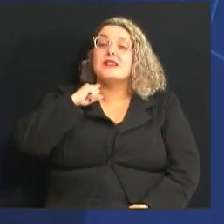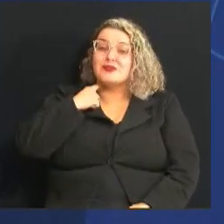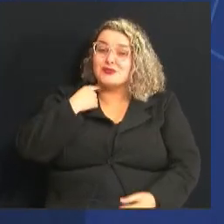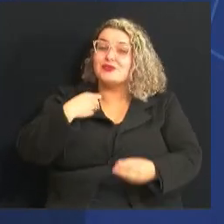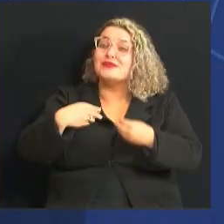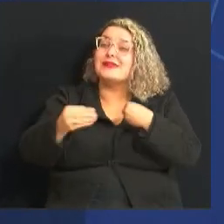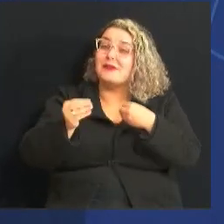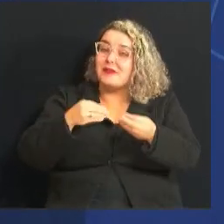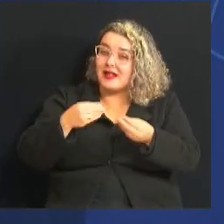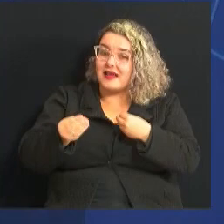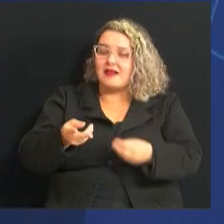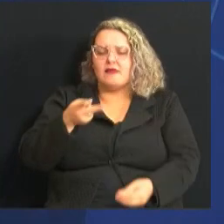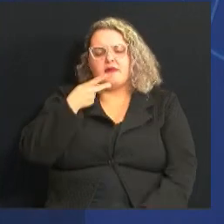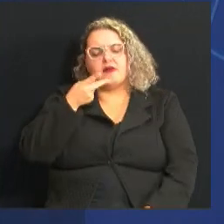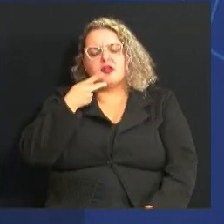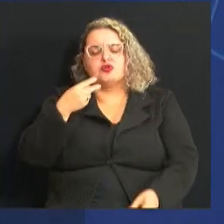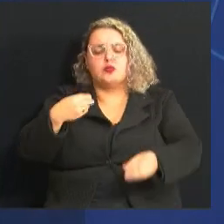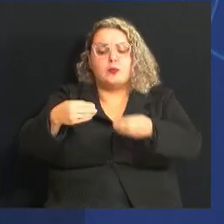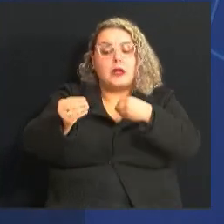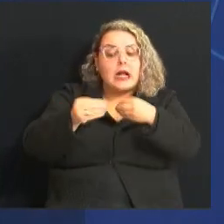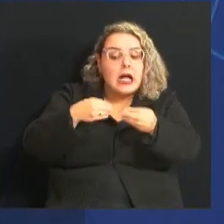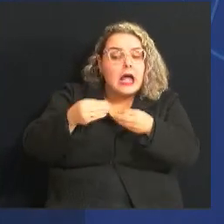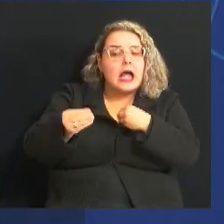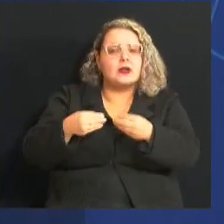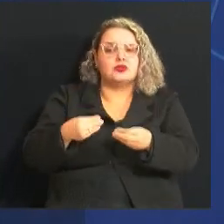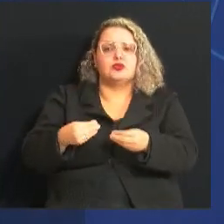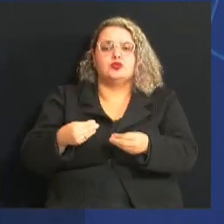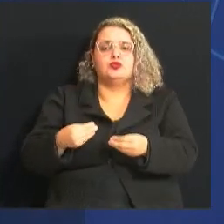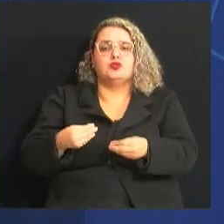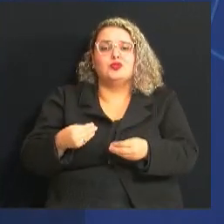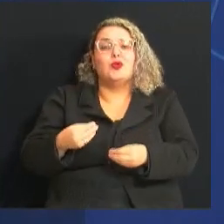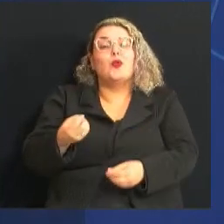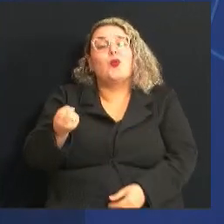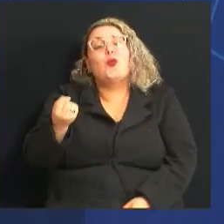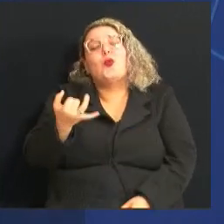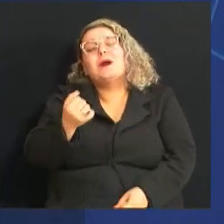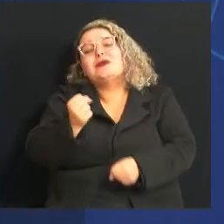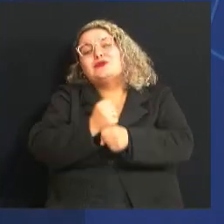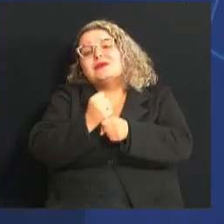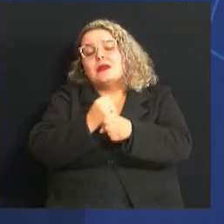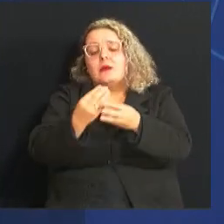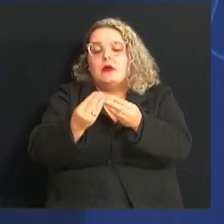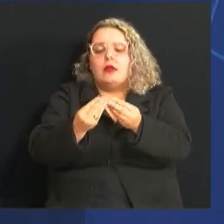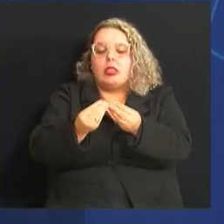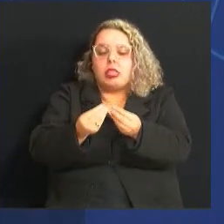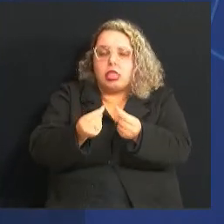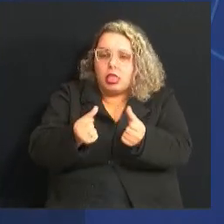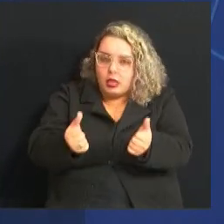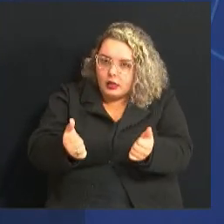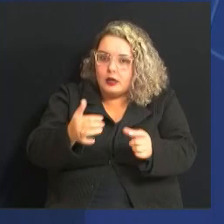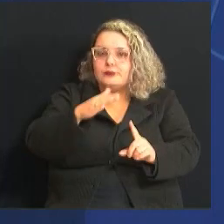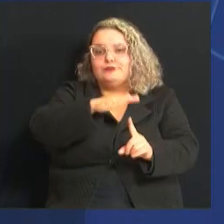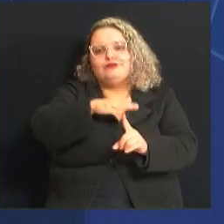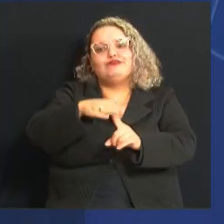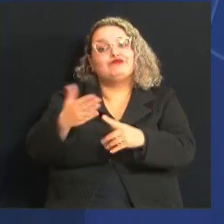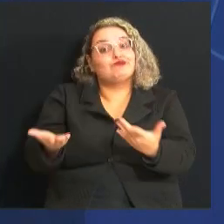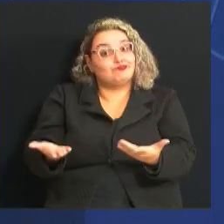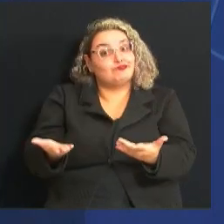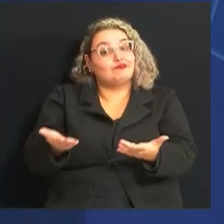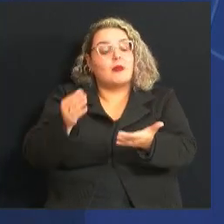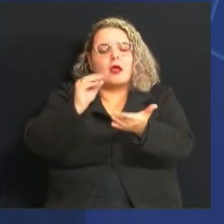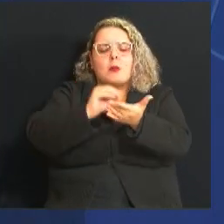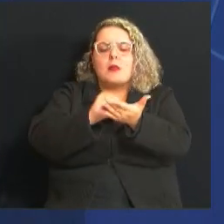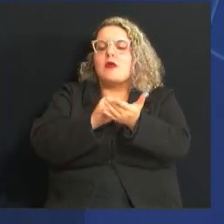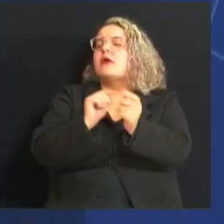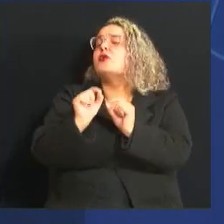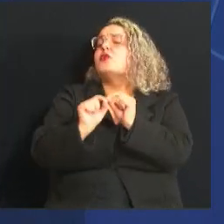muito sobre plástico, sobre o tanto de tempo que o plástico leva para se degradar no meio ambiente, mas falta a gente trazer um